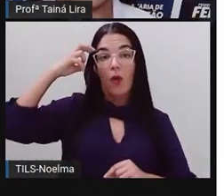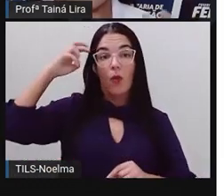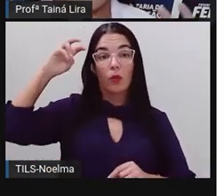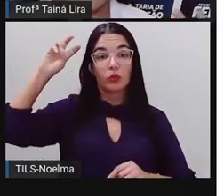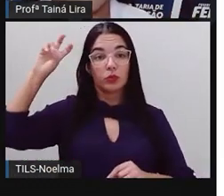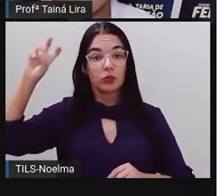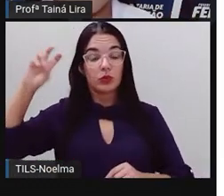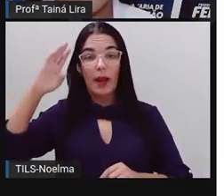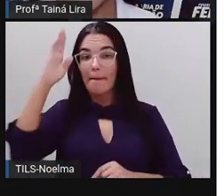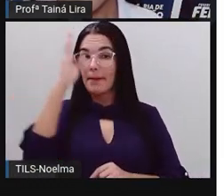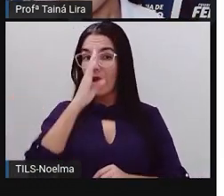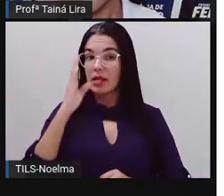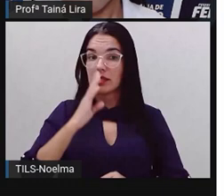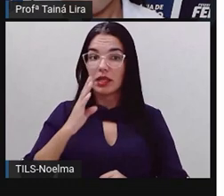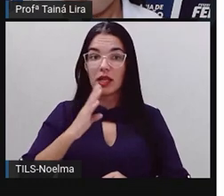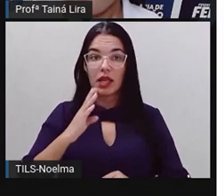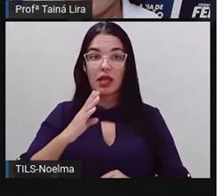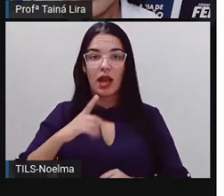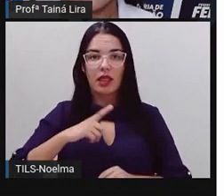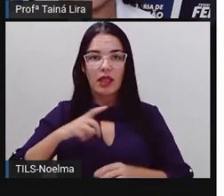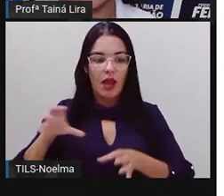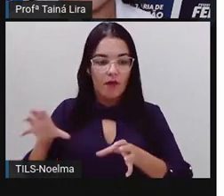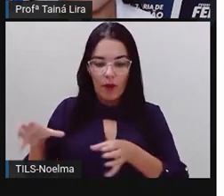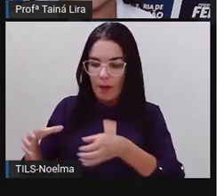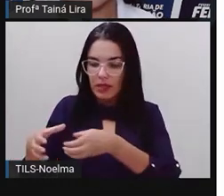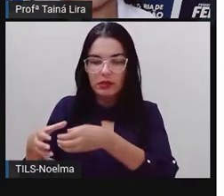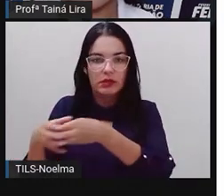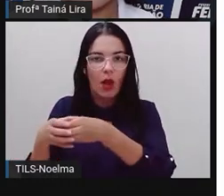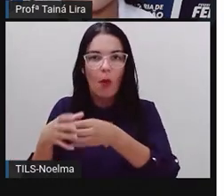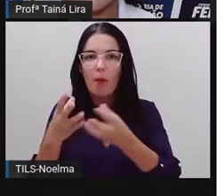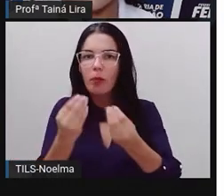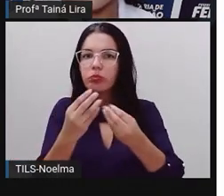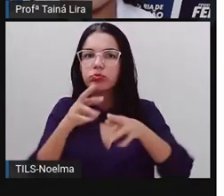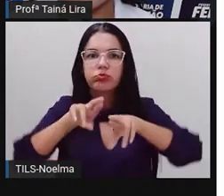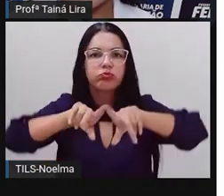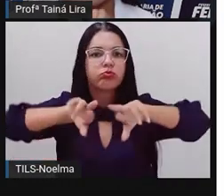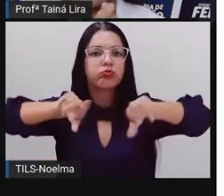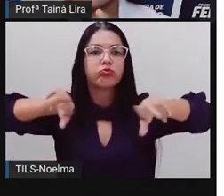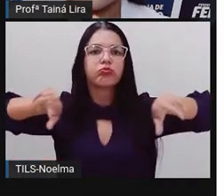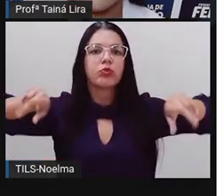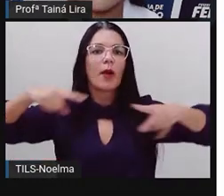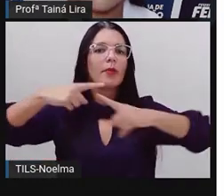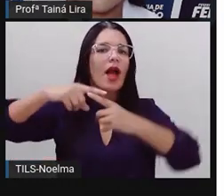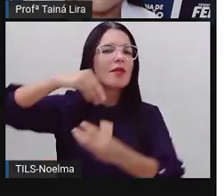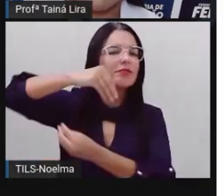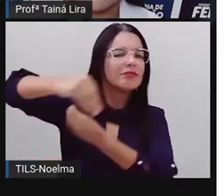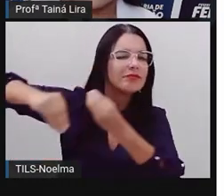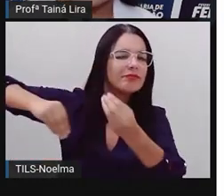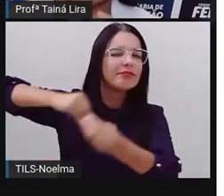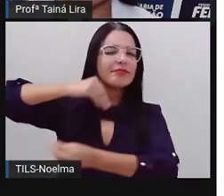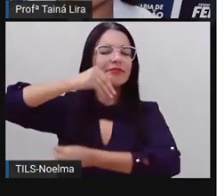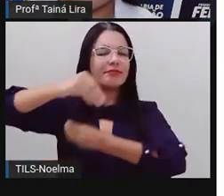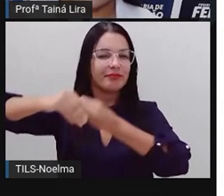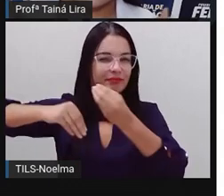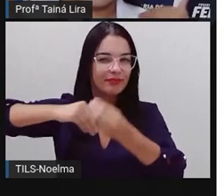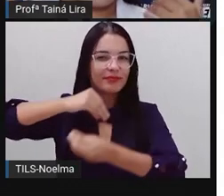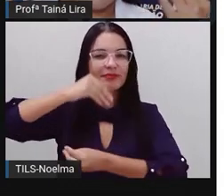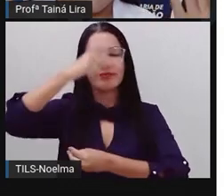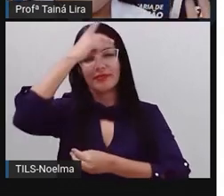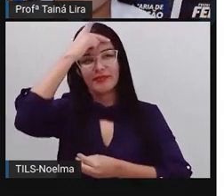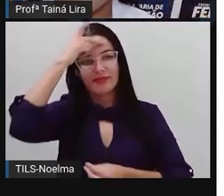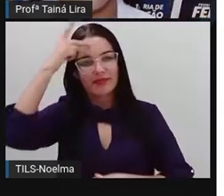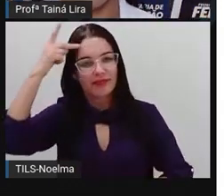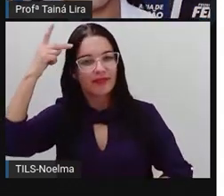a cultura brasileira ela foi formada né através da miscigenação então